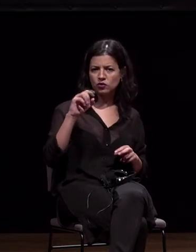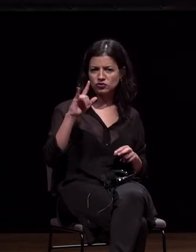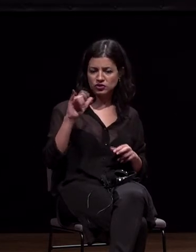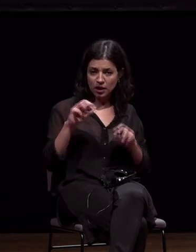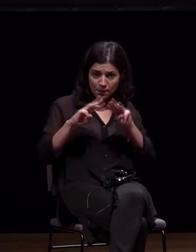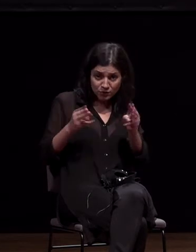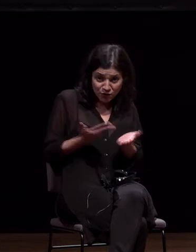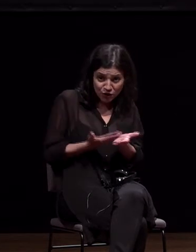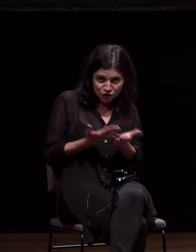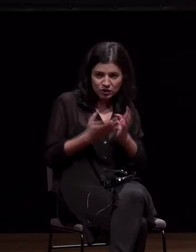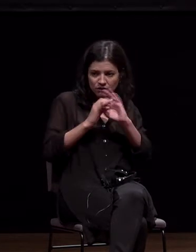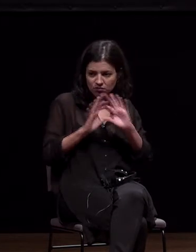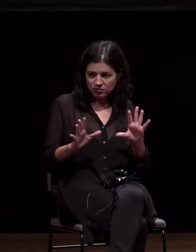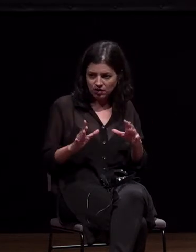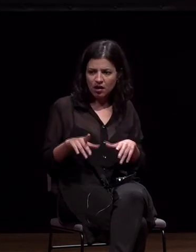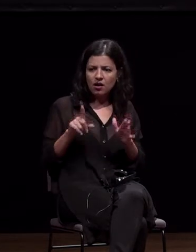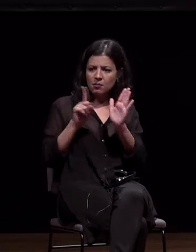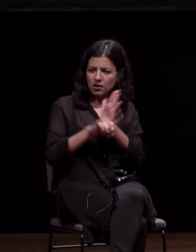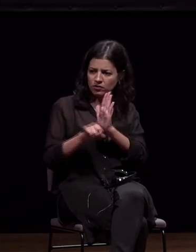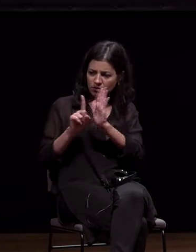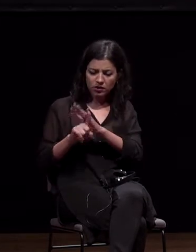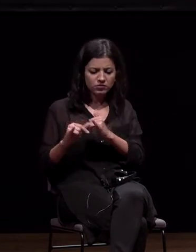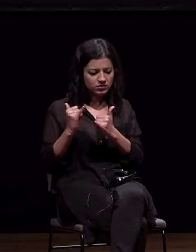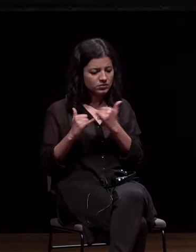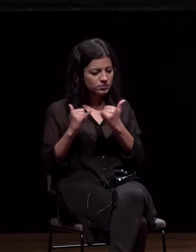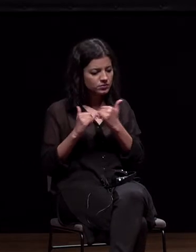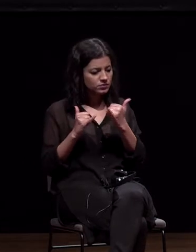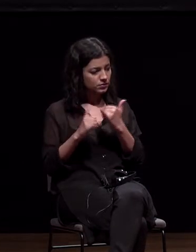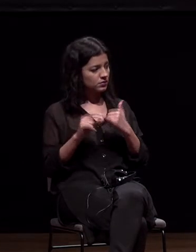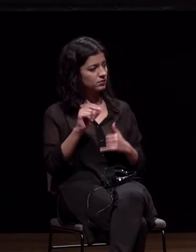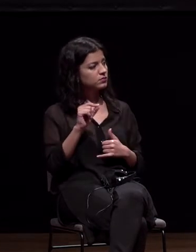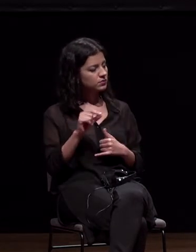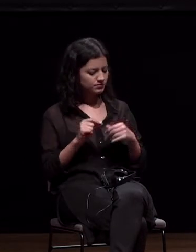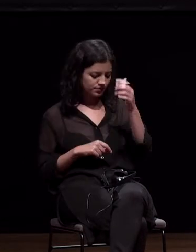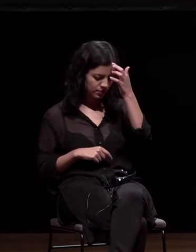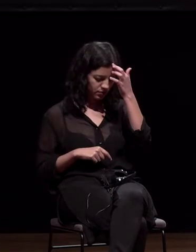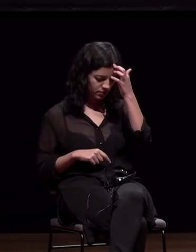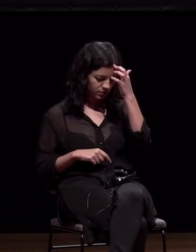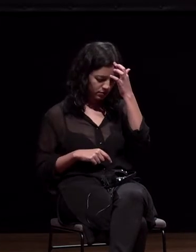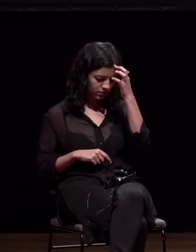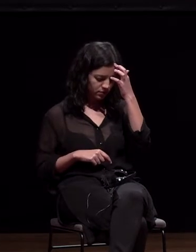até semelhante à da Julieta, mas enfim, o que você encontrou, por que você fez esse tipo de proposta?